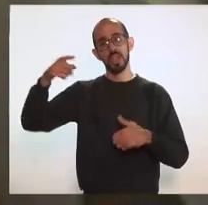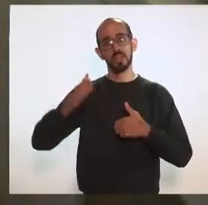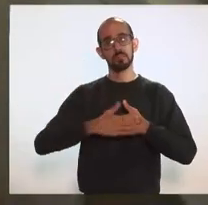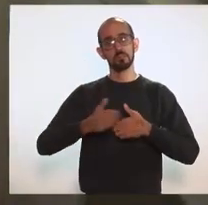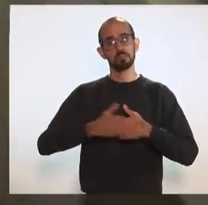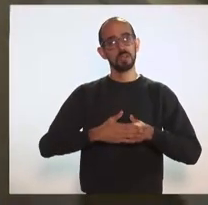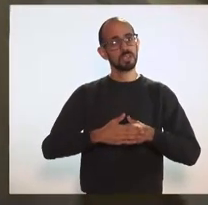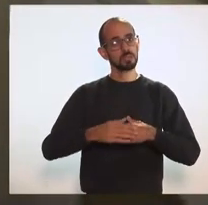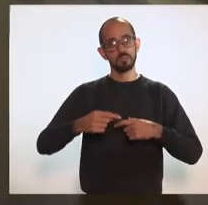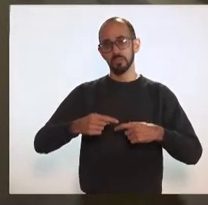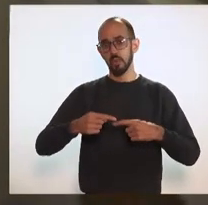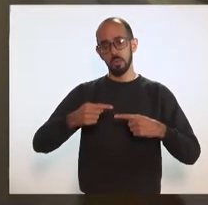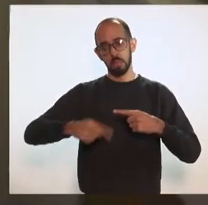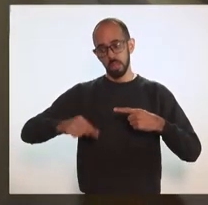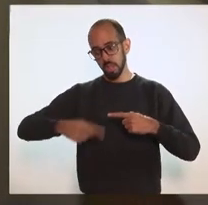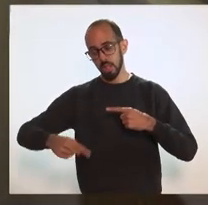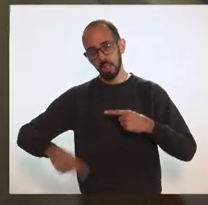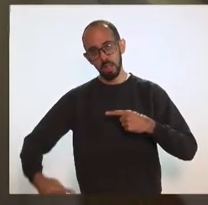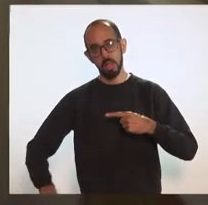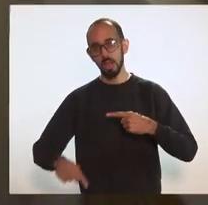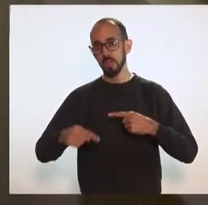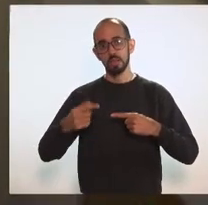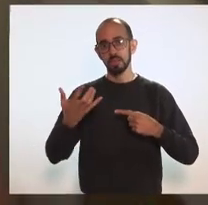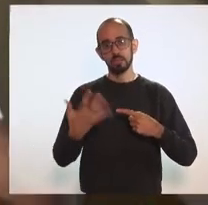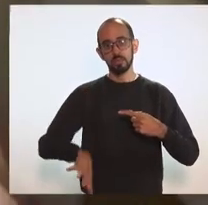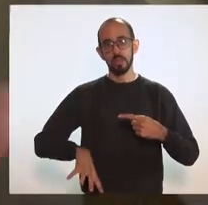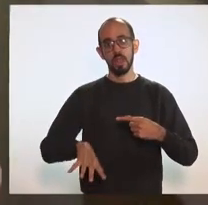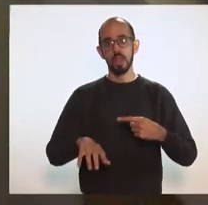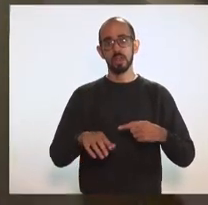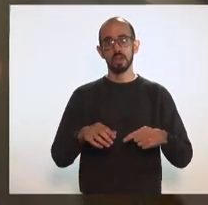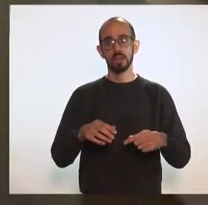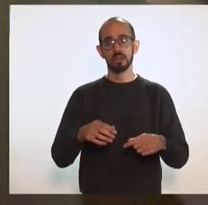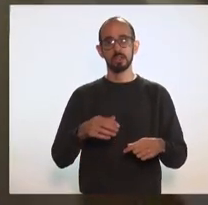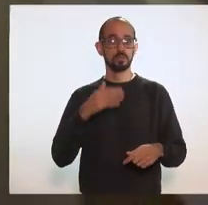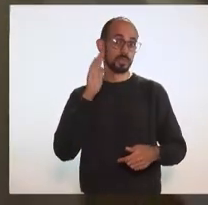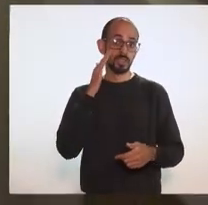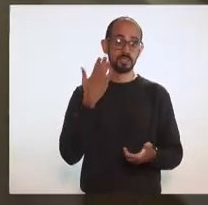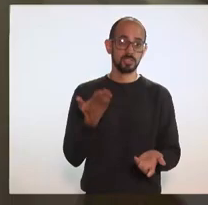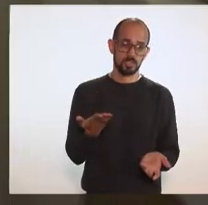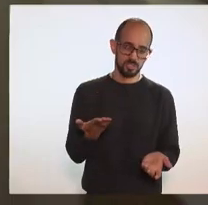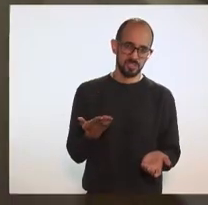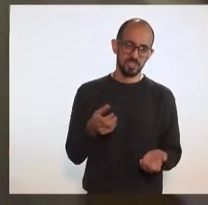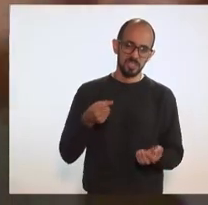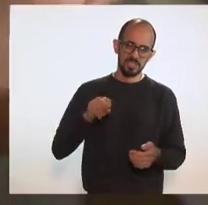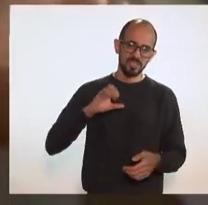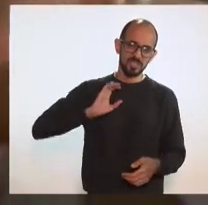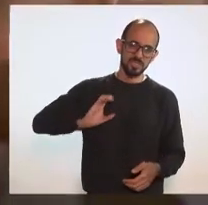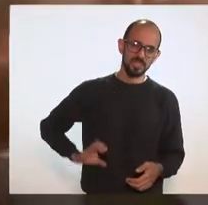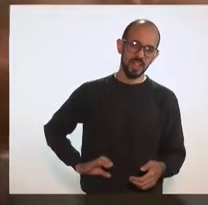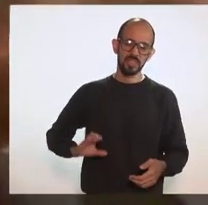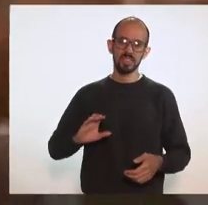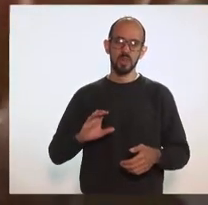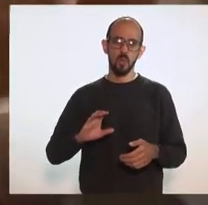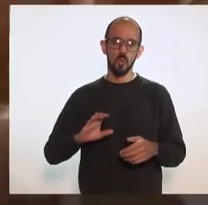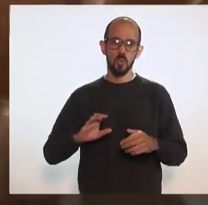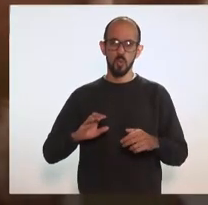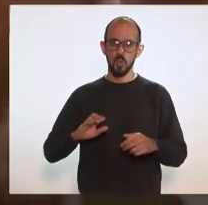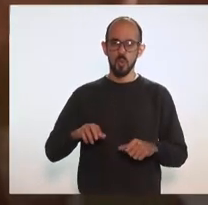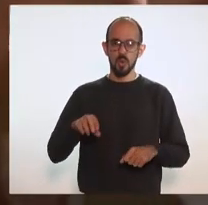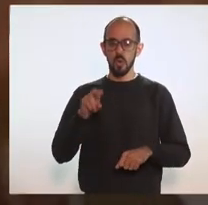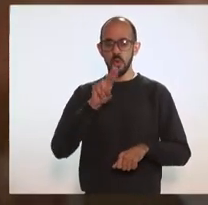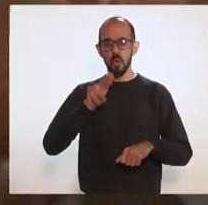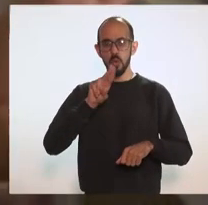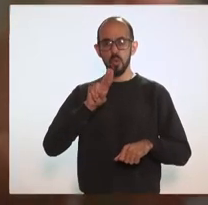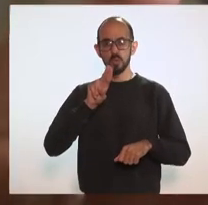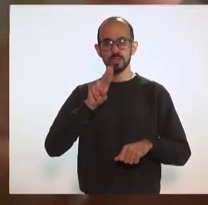vista desse país se o cidadão tá na rua diz assim o Presidente da República não usa